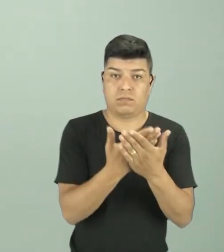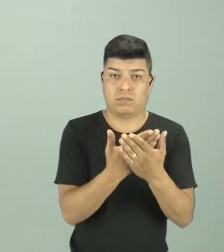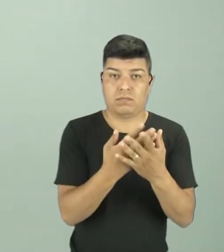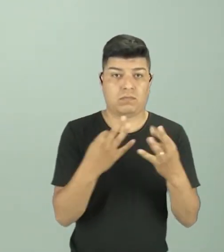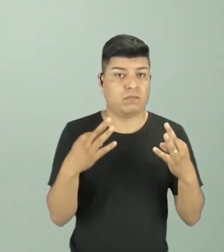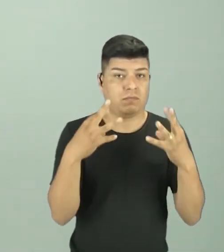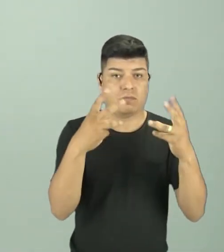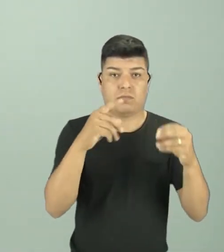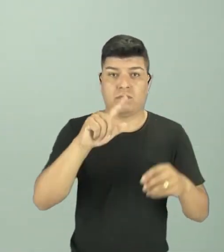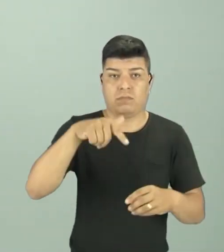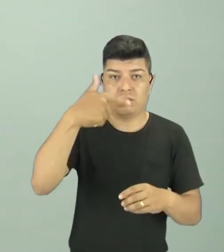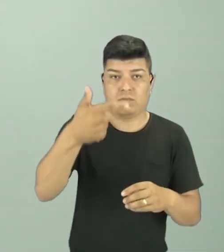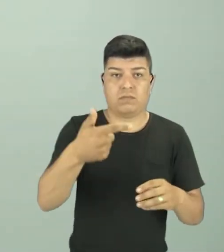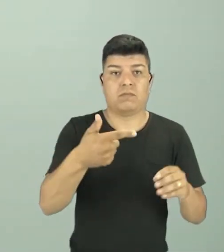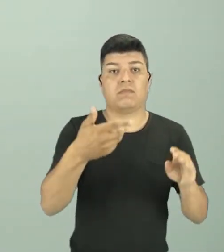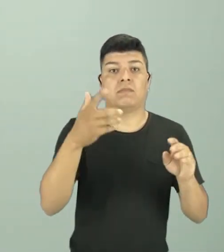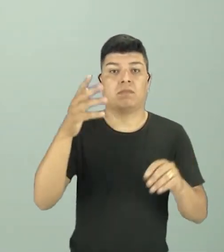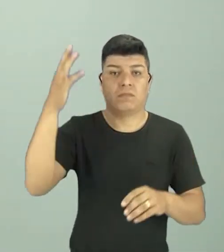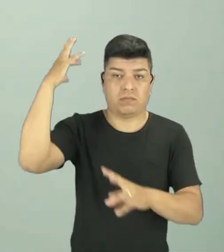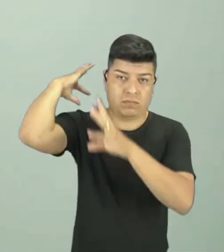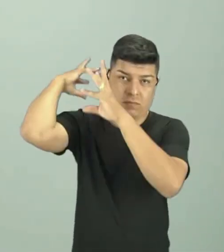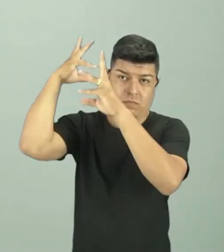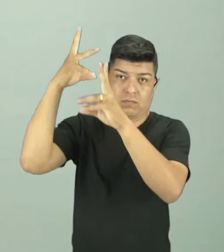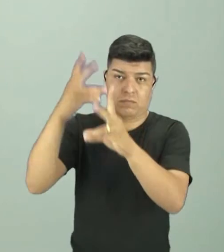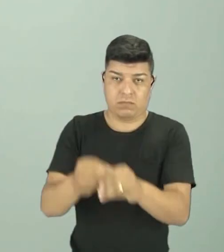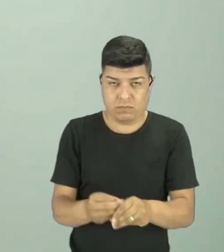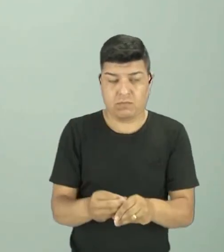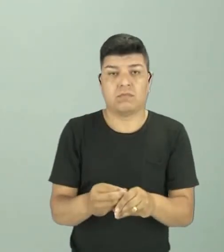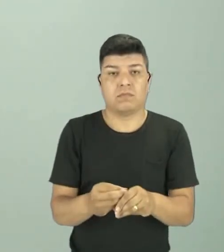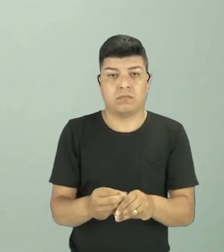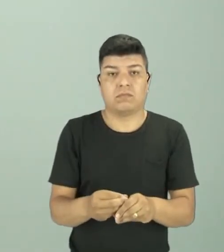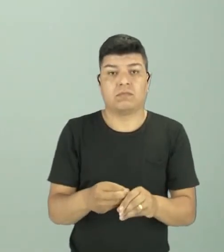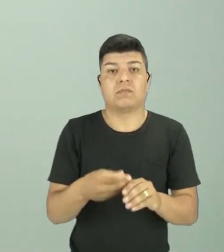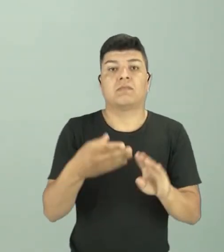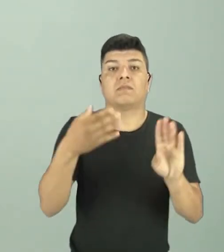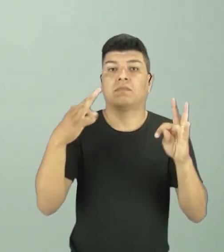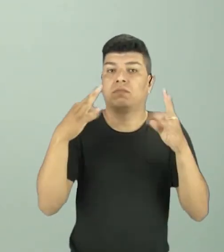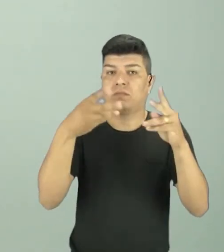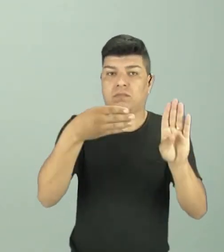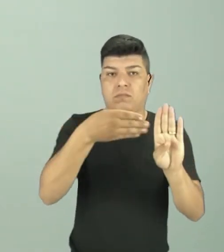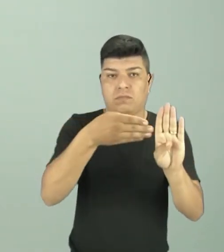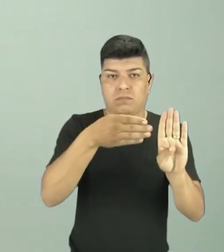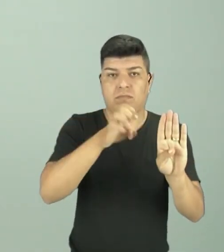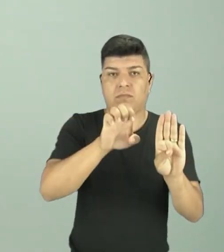e todas as outras lá desde o início, né, estão